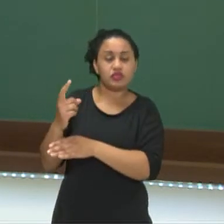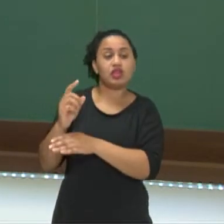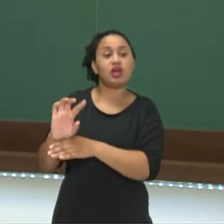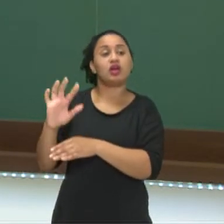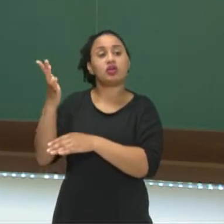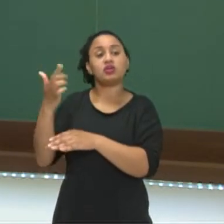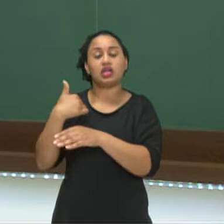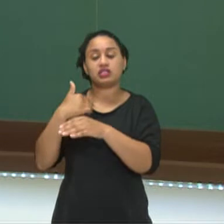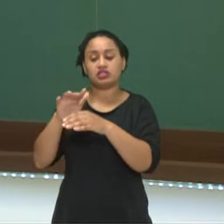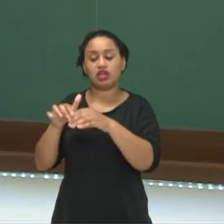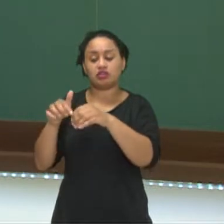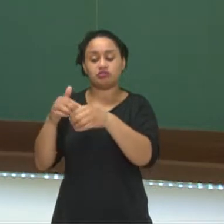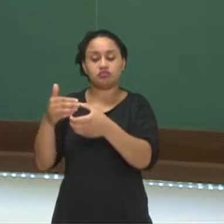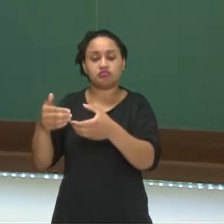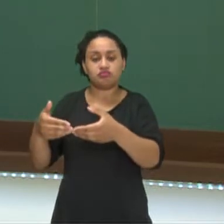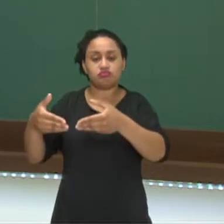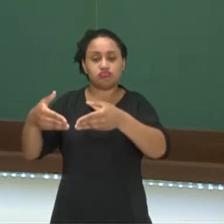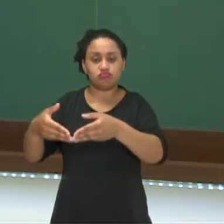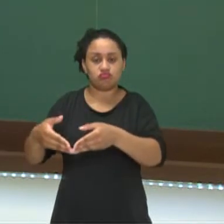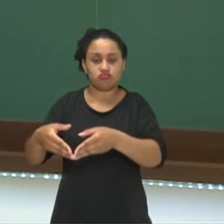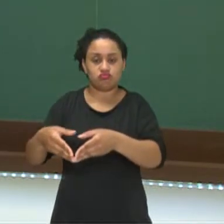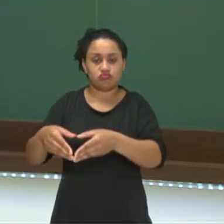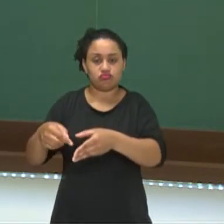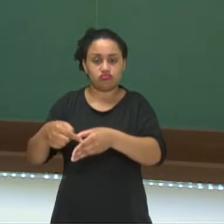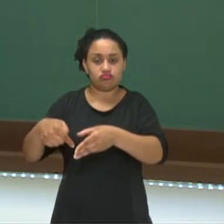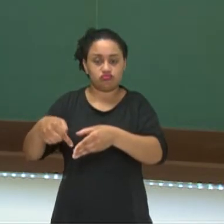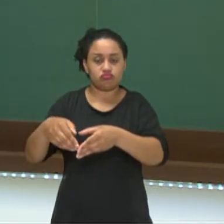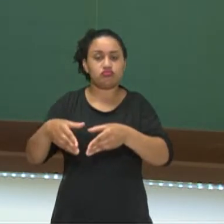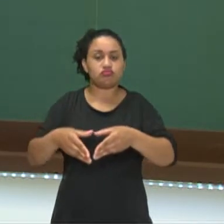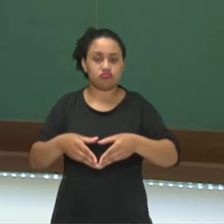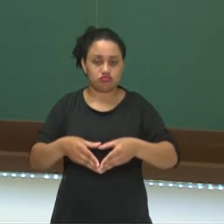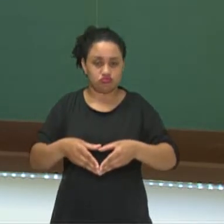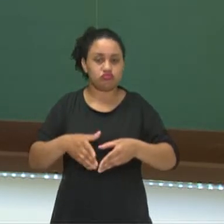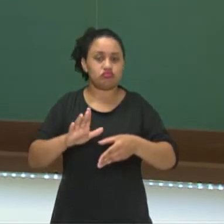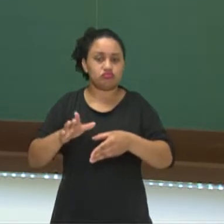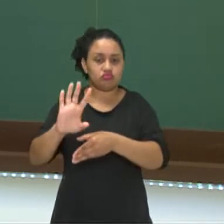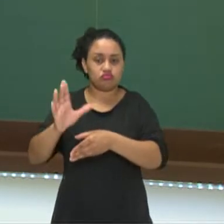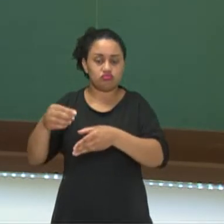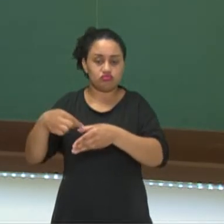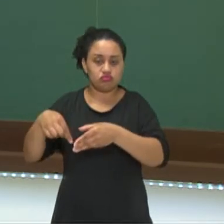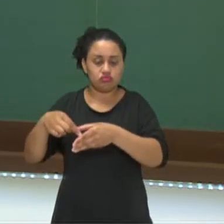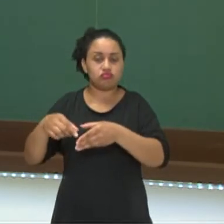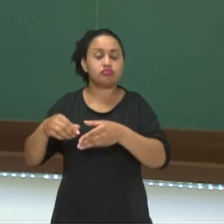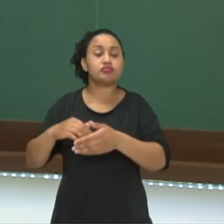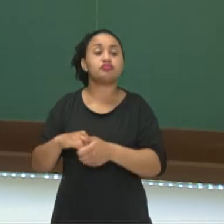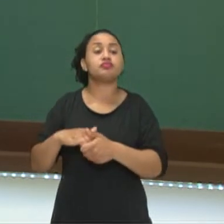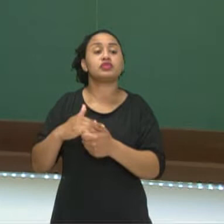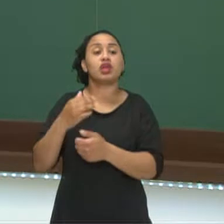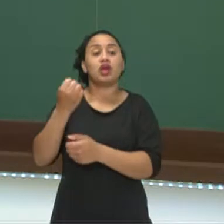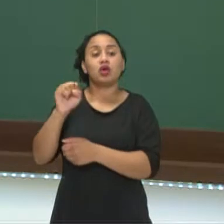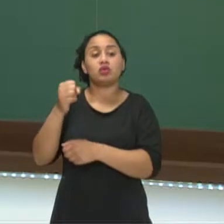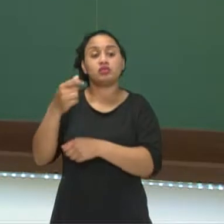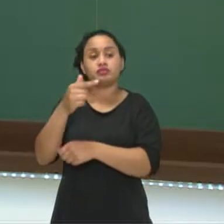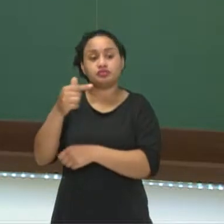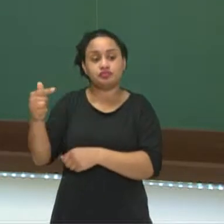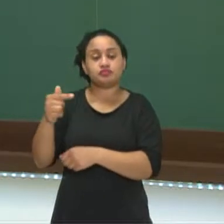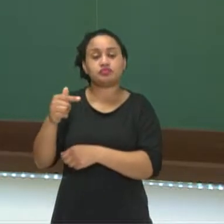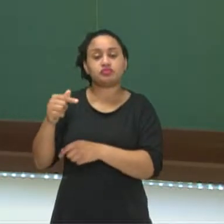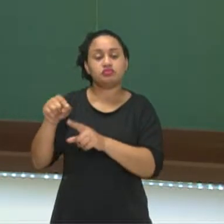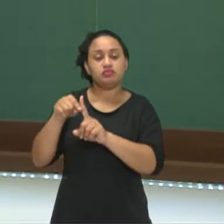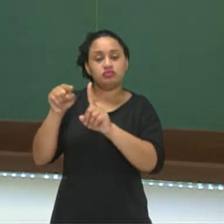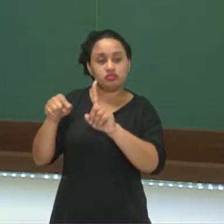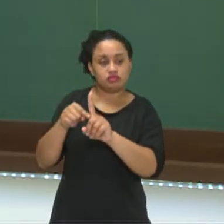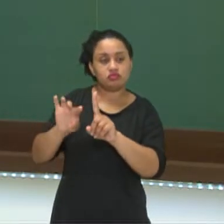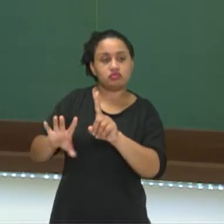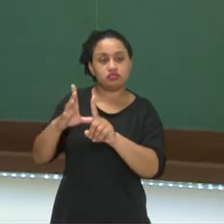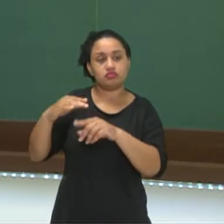ocorre já dentro ali do útero, tá? Até a 8ª semana de gestação vai acontecer então o processo de